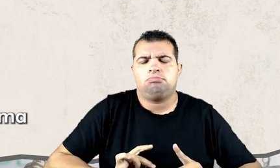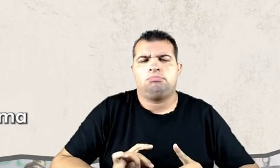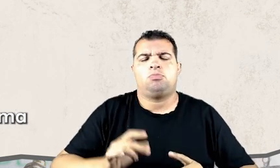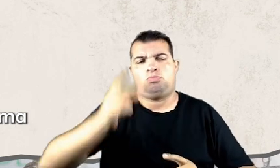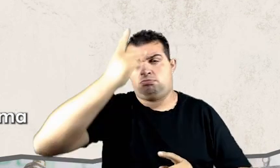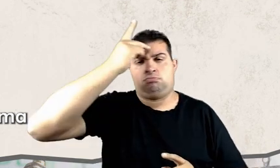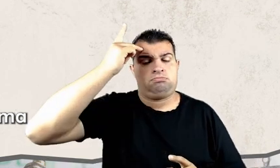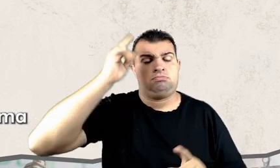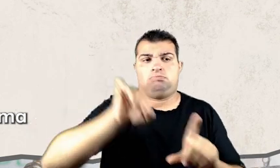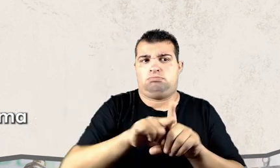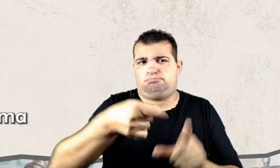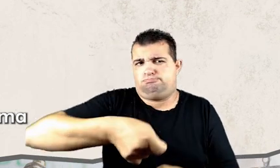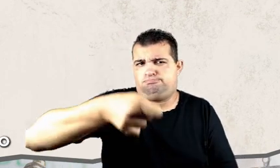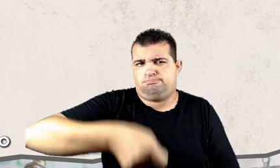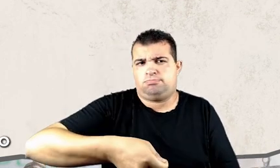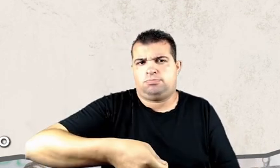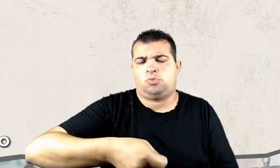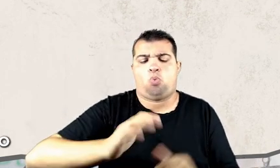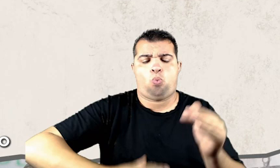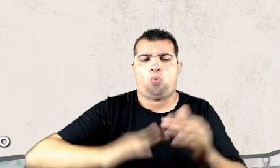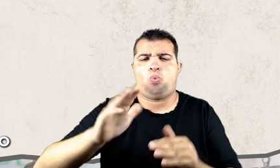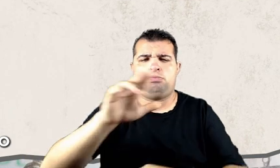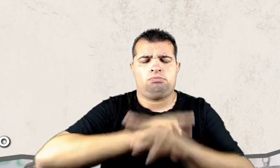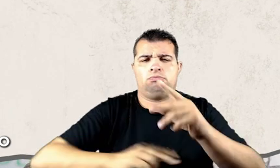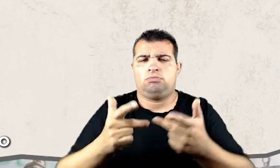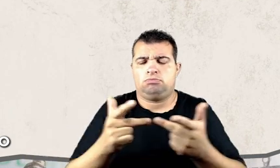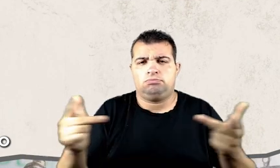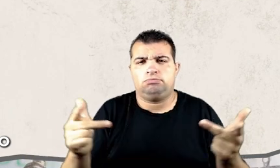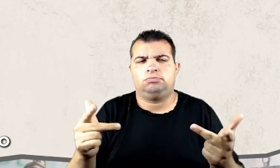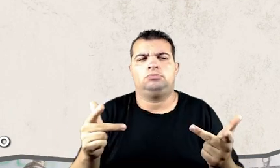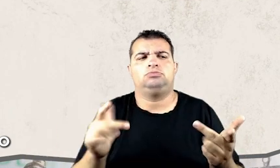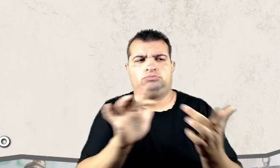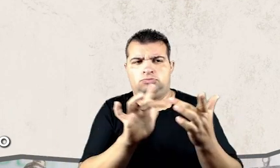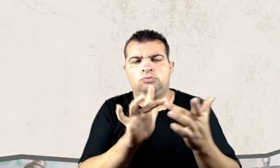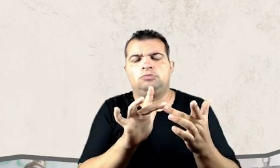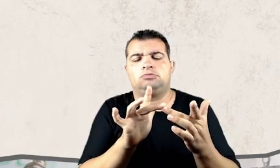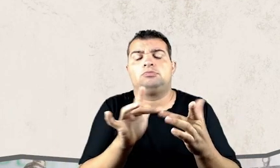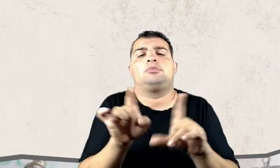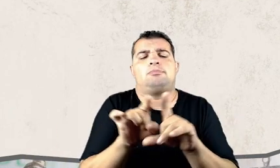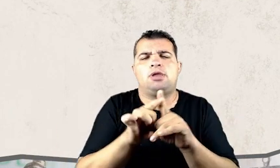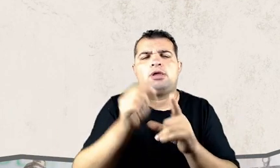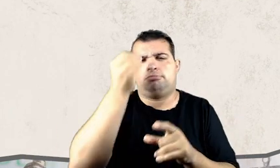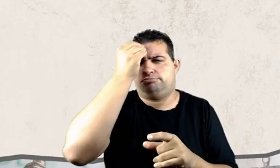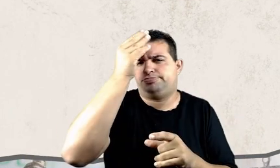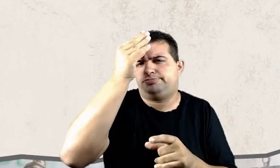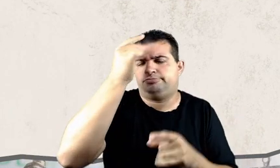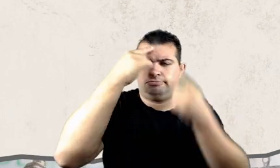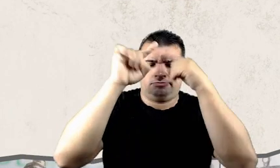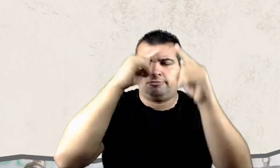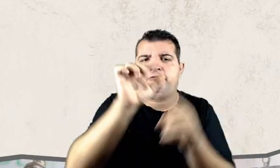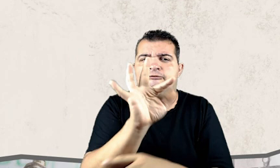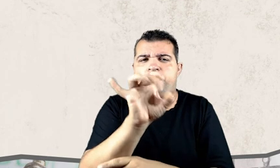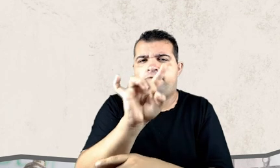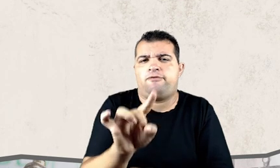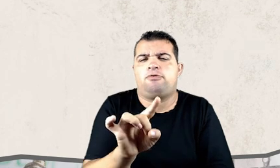da alma e que exigia da metrópole construir uma série de dispositivos de modulação também das ideias, da